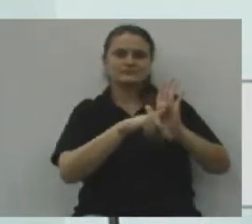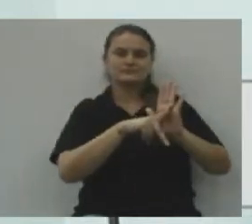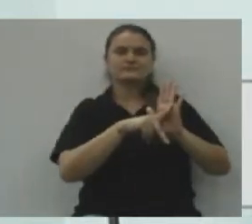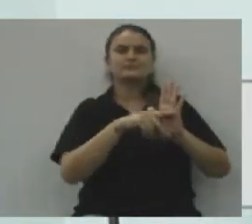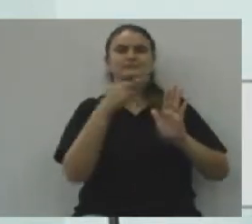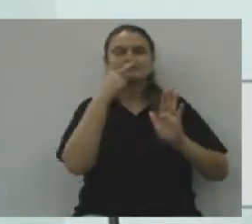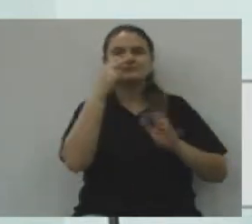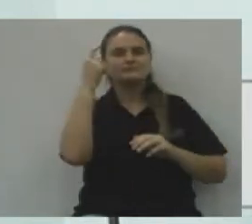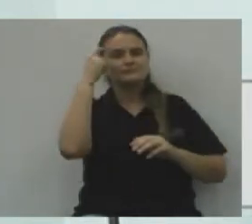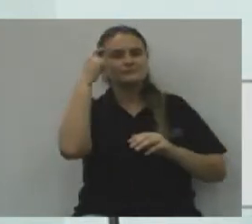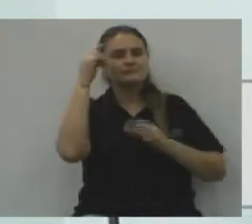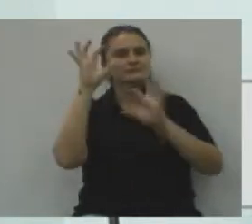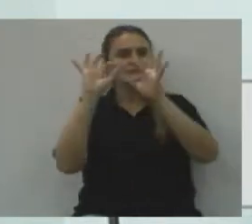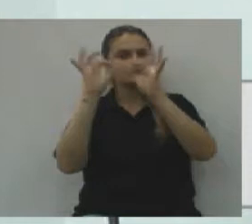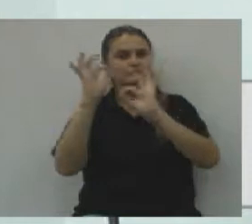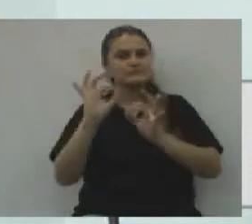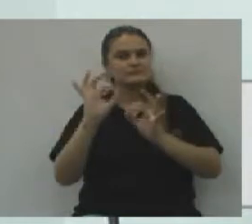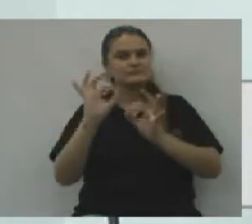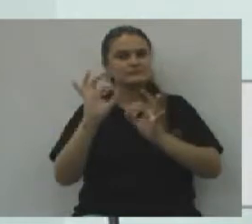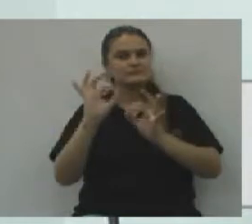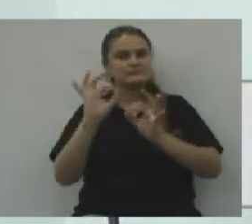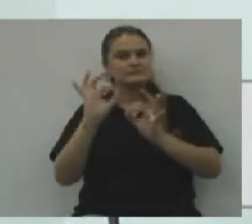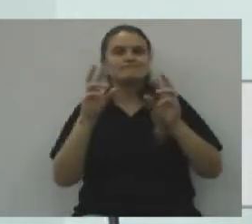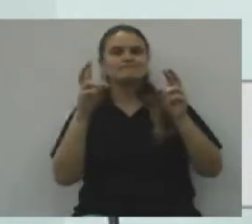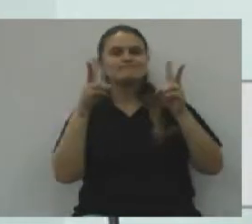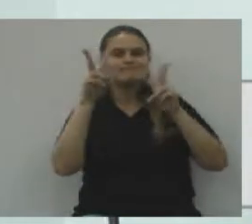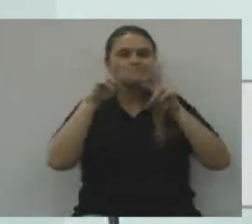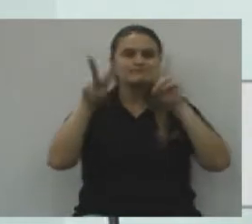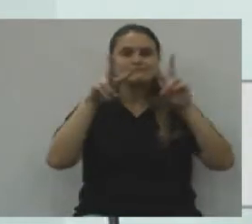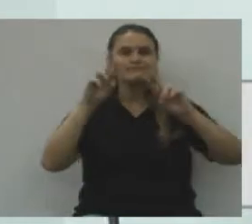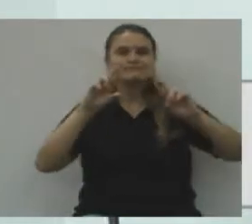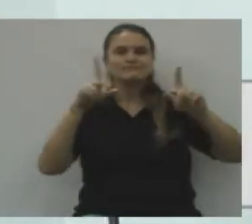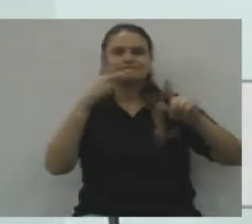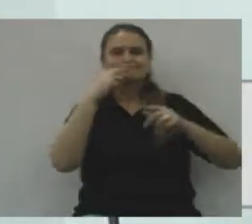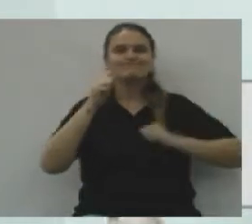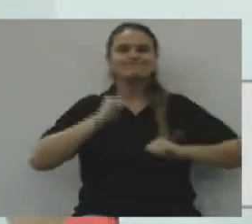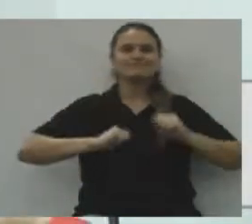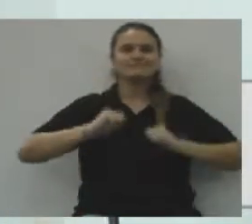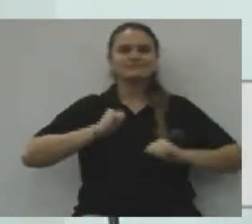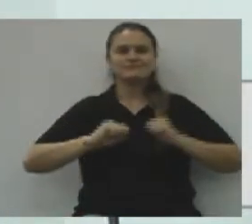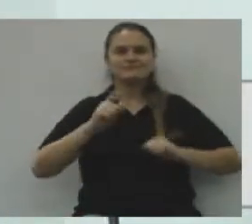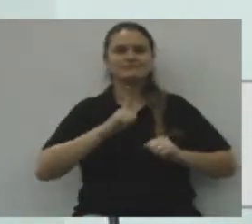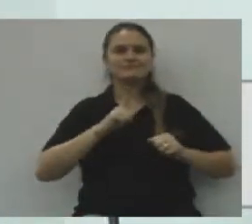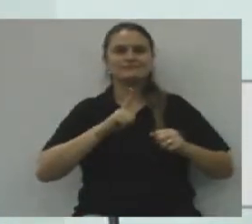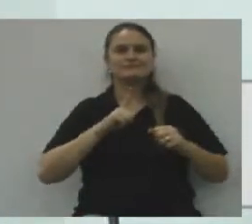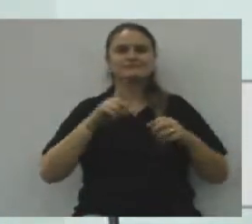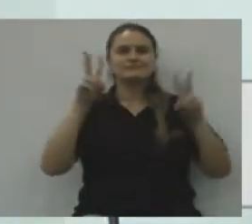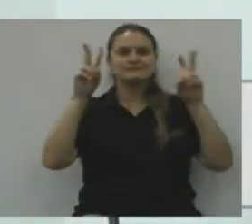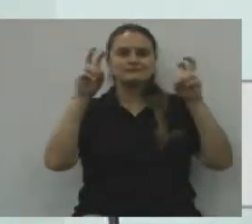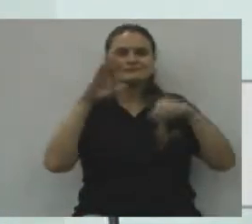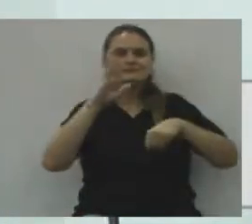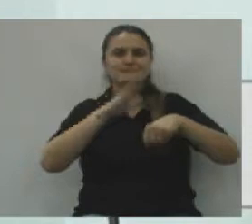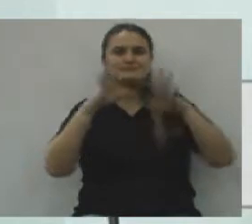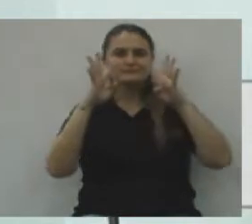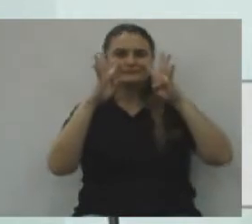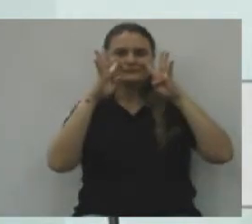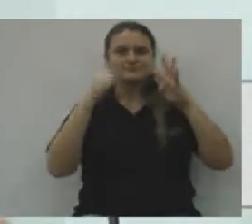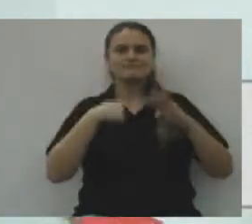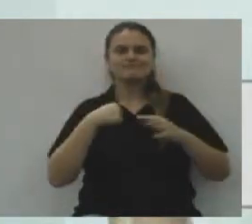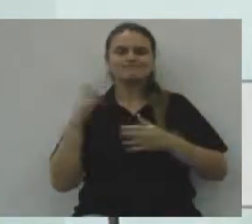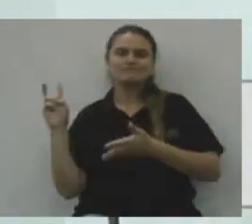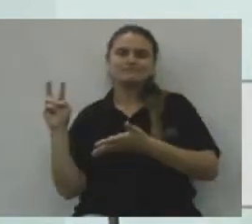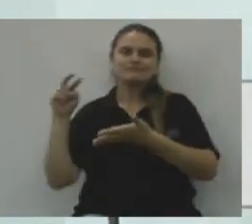forma planejada, buscando um trato diferenciado da questão que nos afligia já desde o início da minha vinda para a